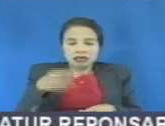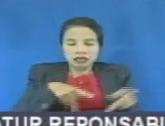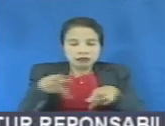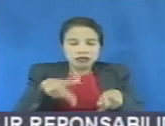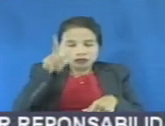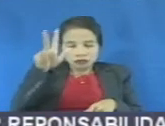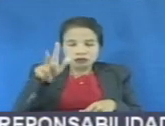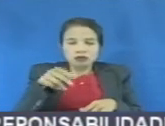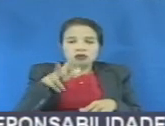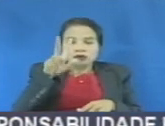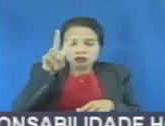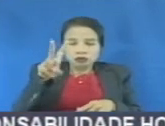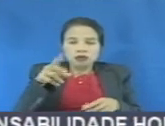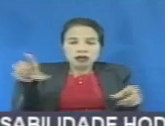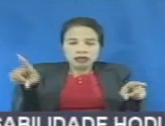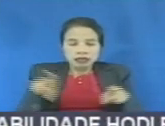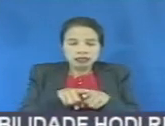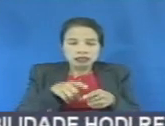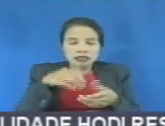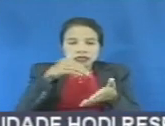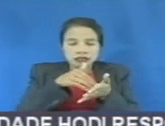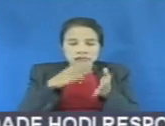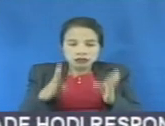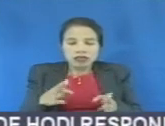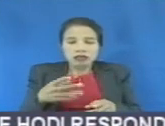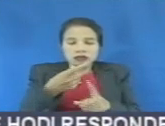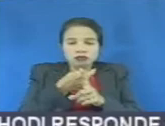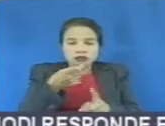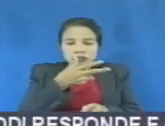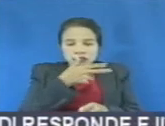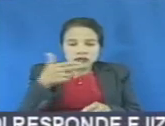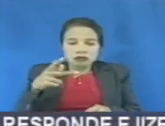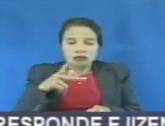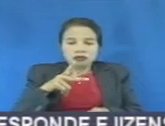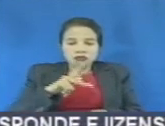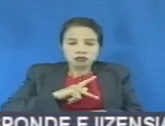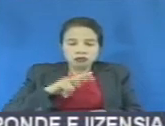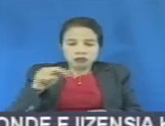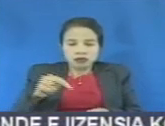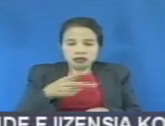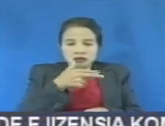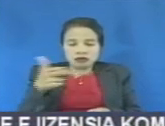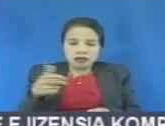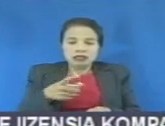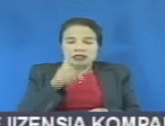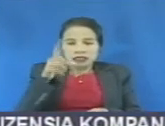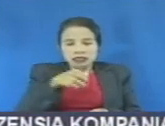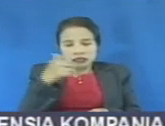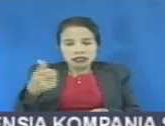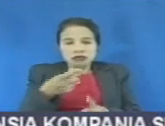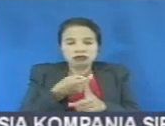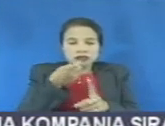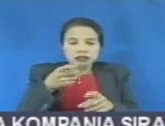nessa estudante husi província de Denpasar Bali, no Timor Ocidental Kupang, Indonésia. No Ideselo Kusi,